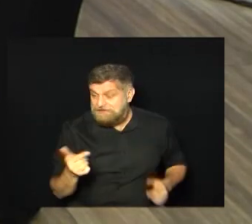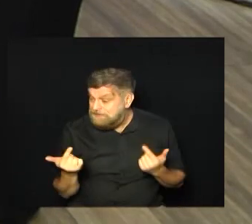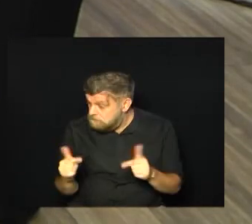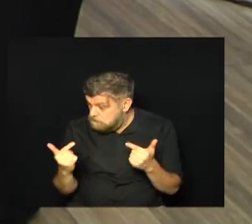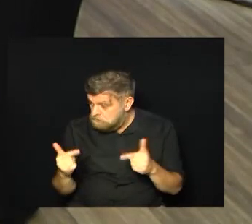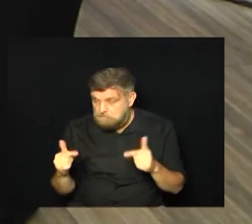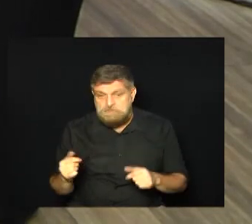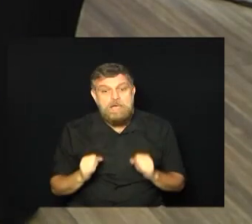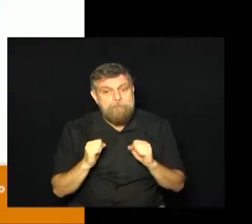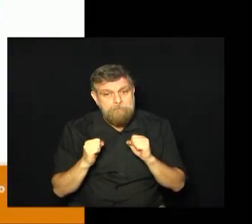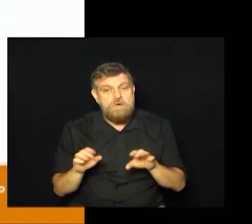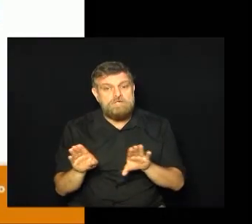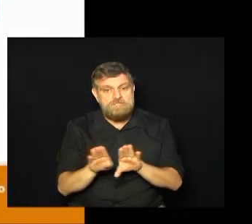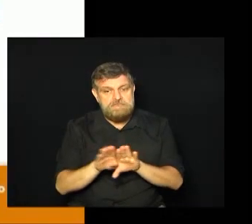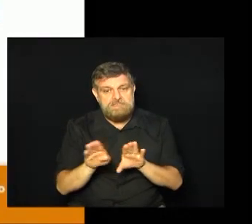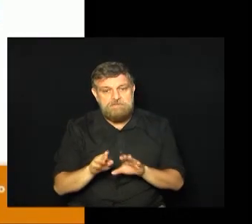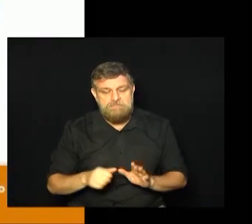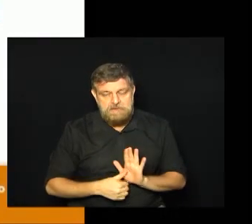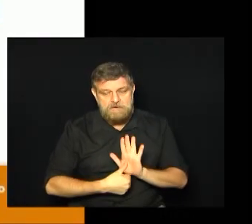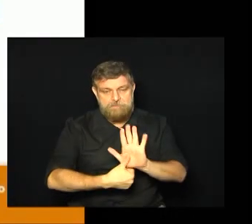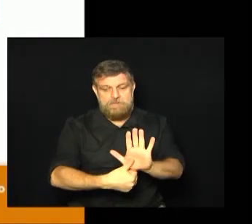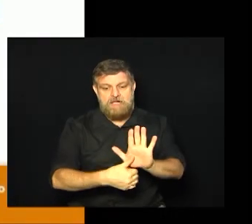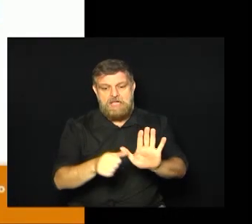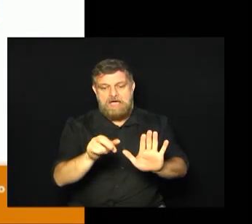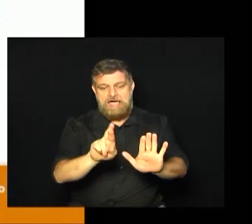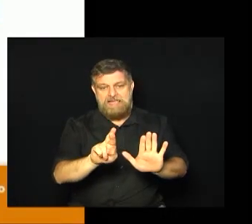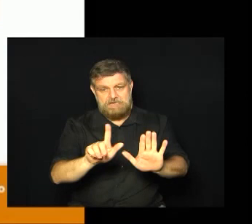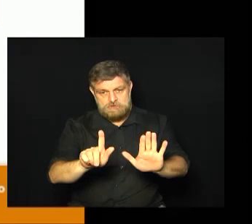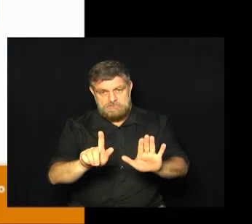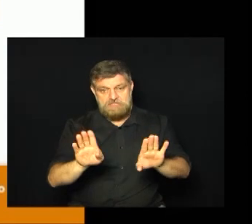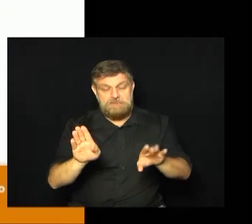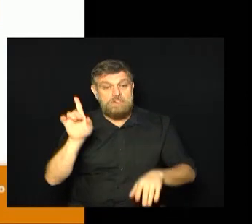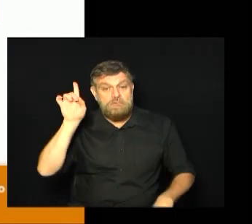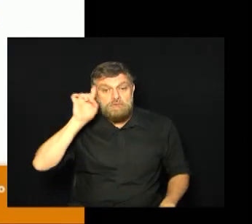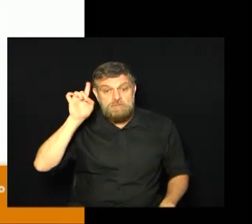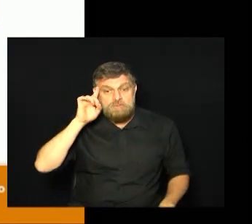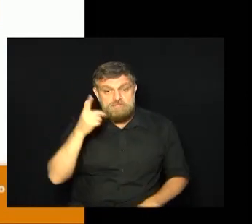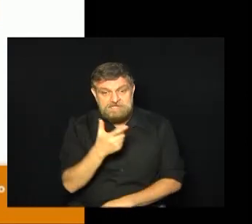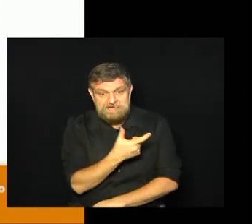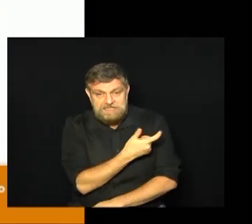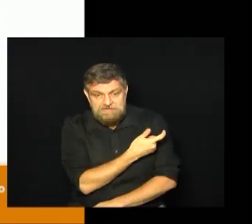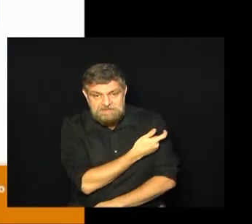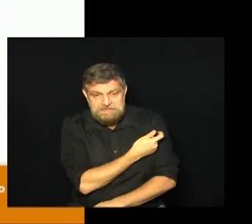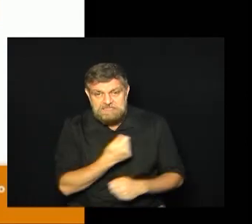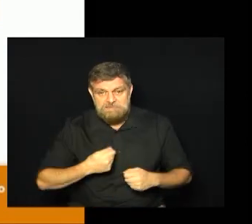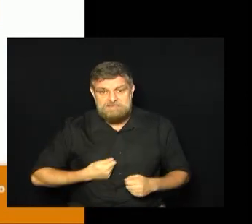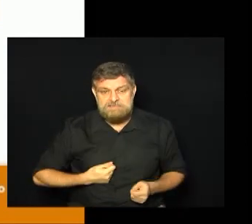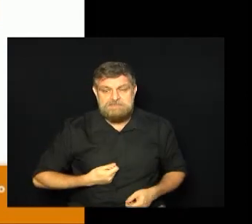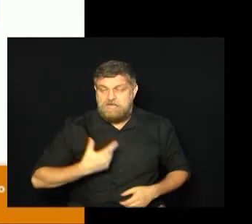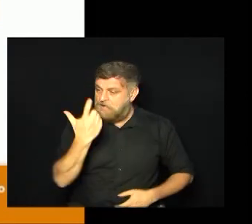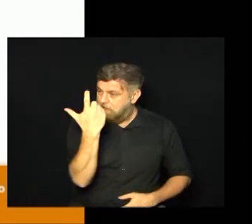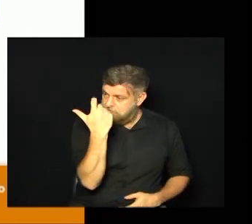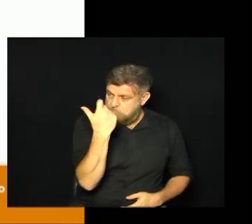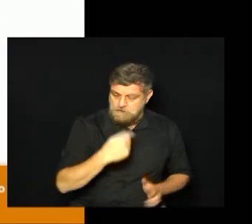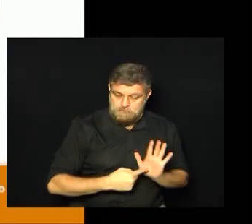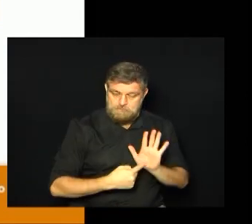CPF, será aceito também o RG. E aí, no dia da vacinação, deve levar documento com